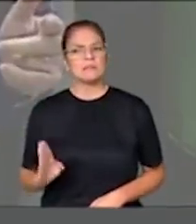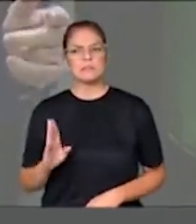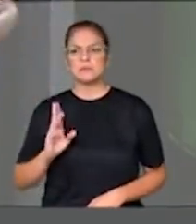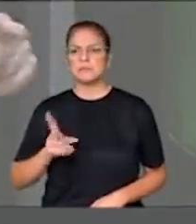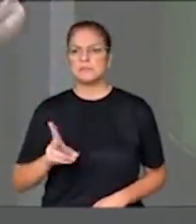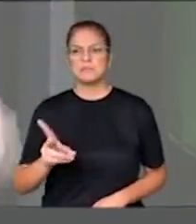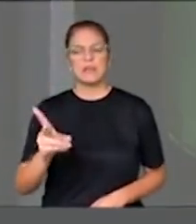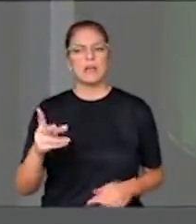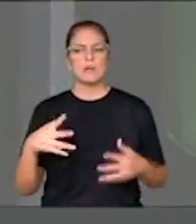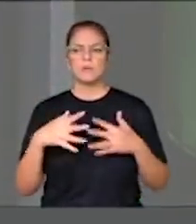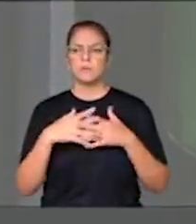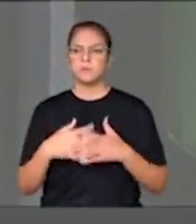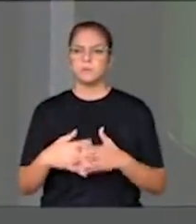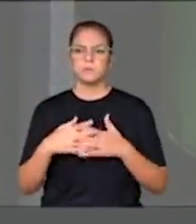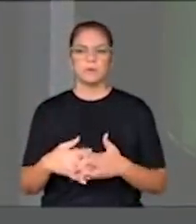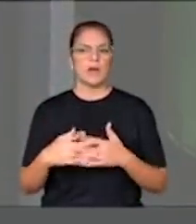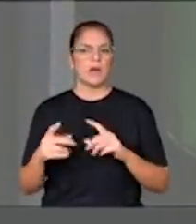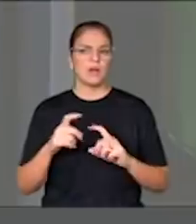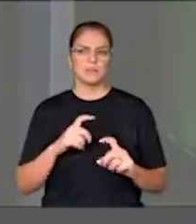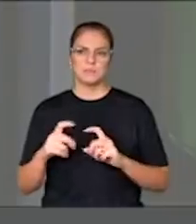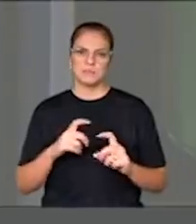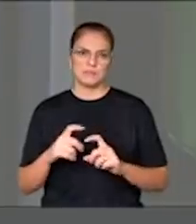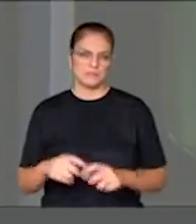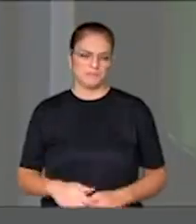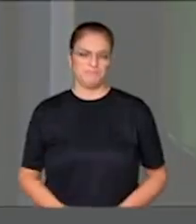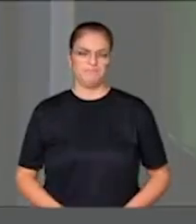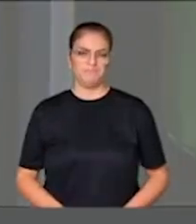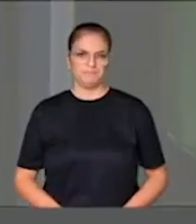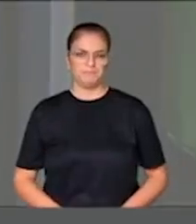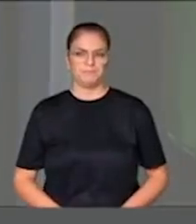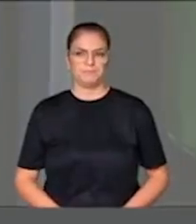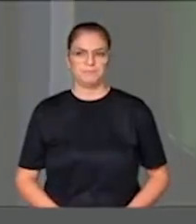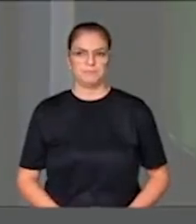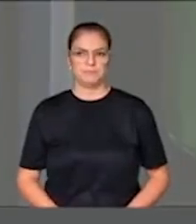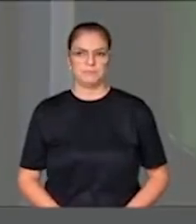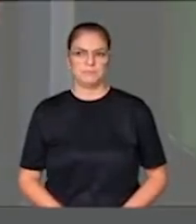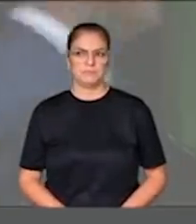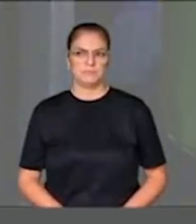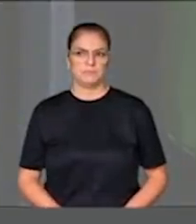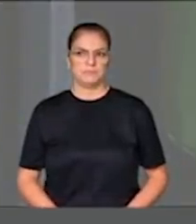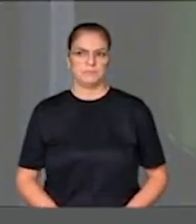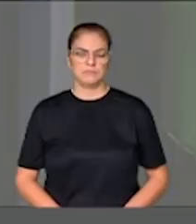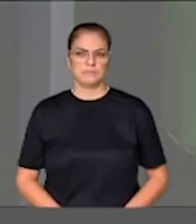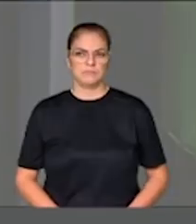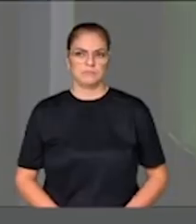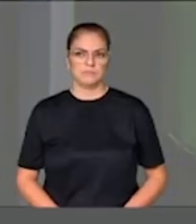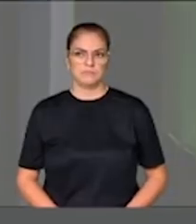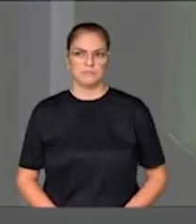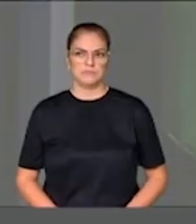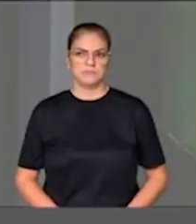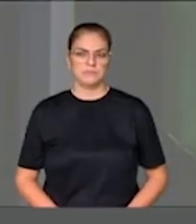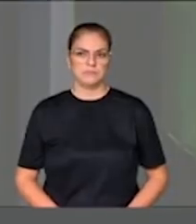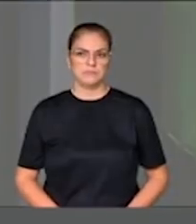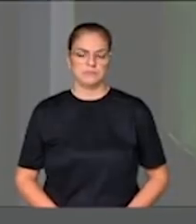num caos institucional cada vez maior neste caminho deste golpe